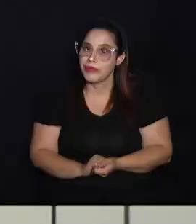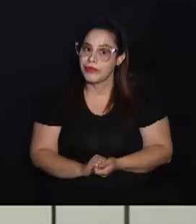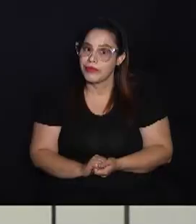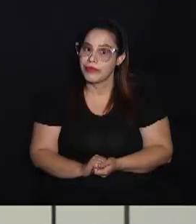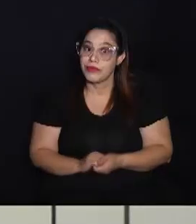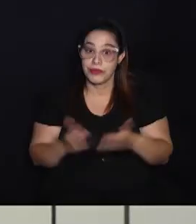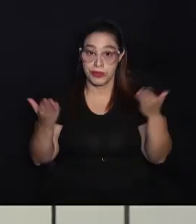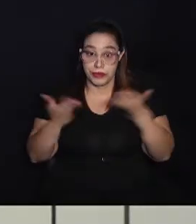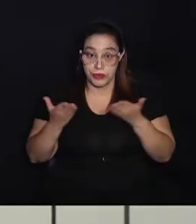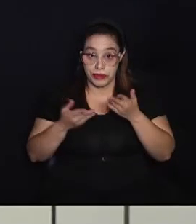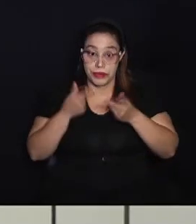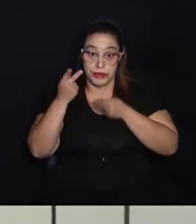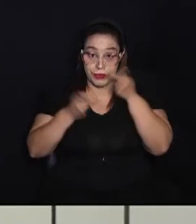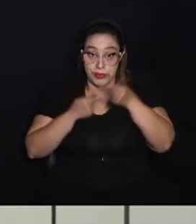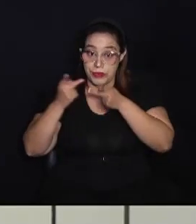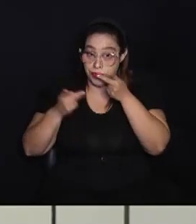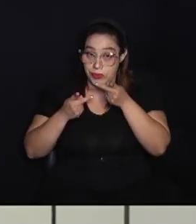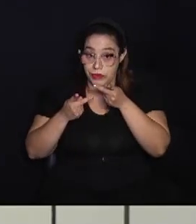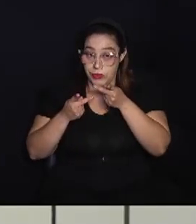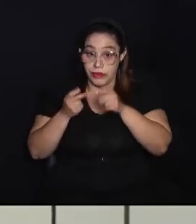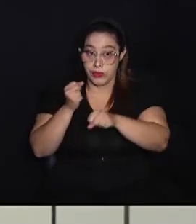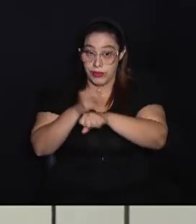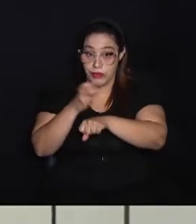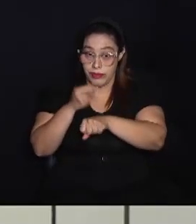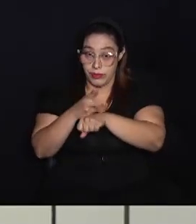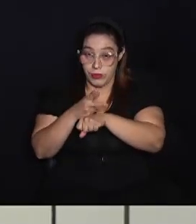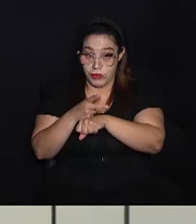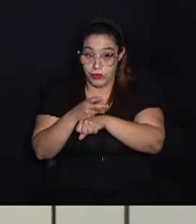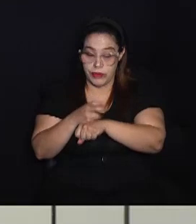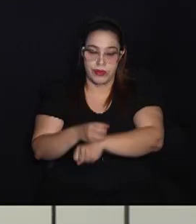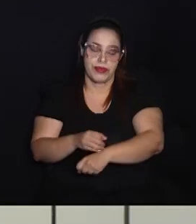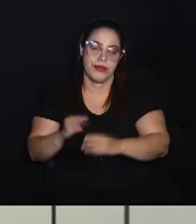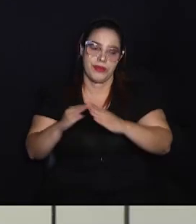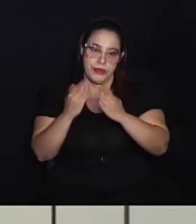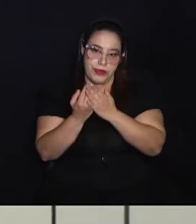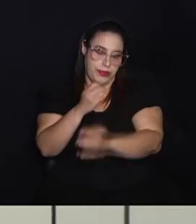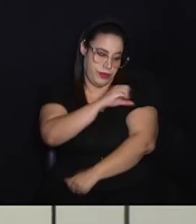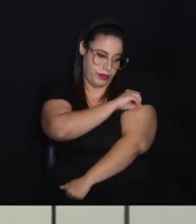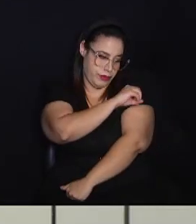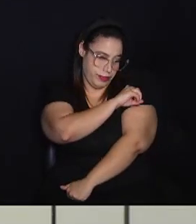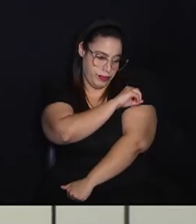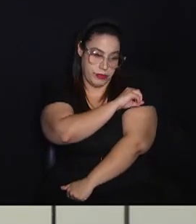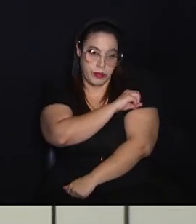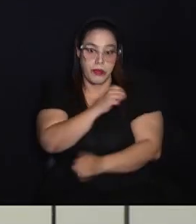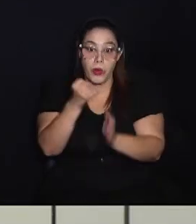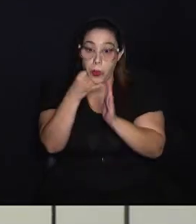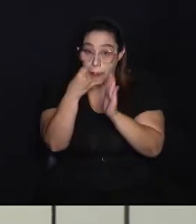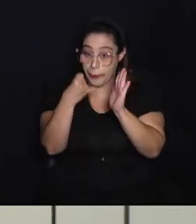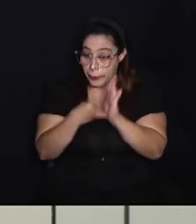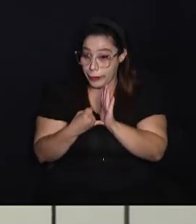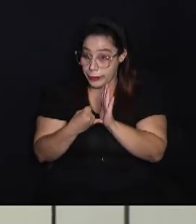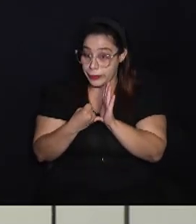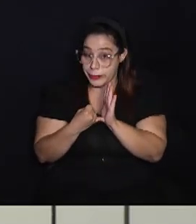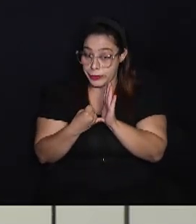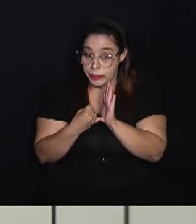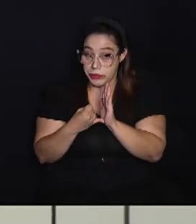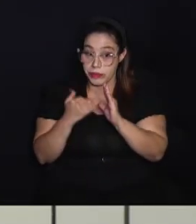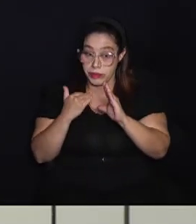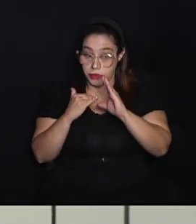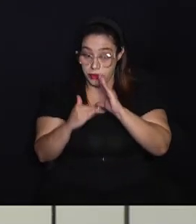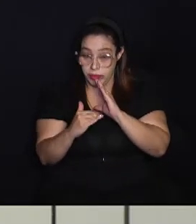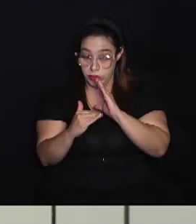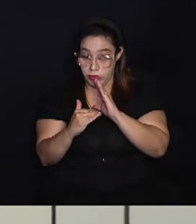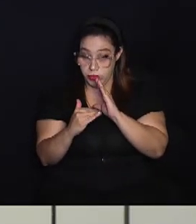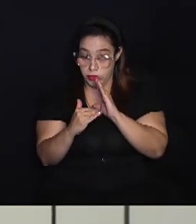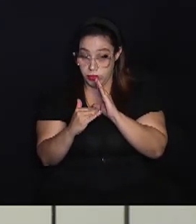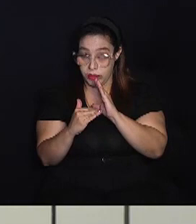E agora a gente vai falar sobre vagas nas creches de Campinas. Olha, o pré-cadastro para as vagas em creches e